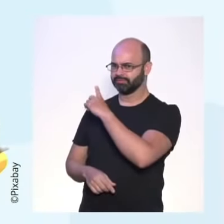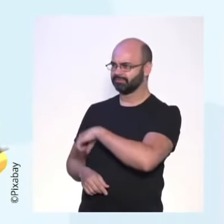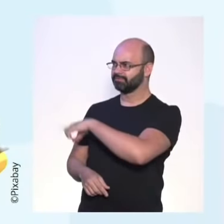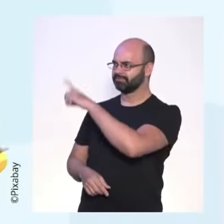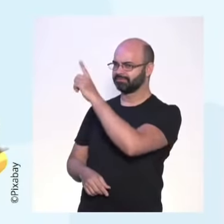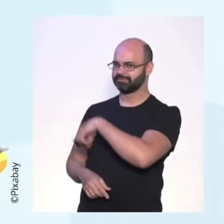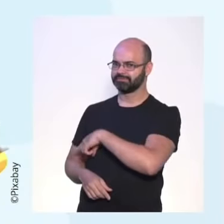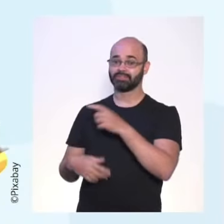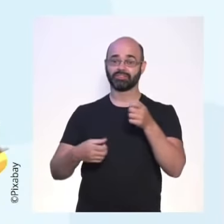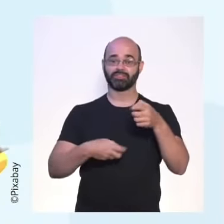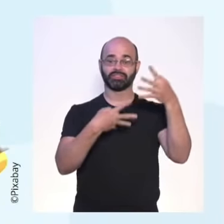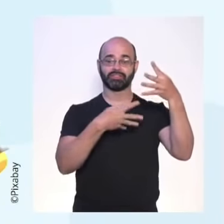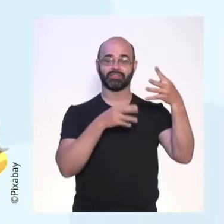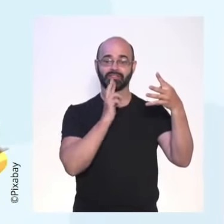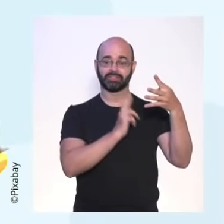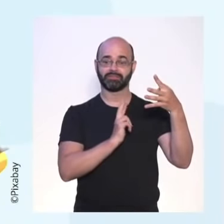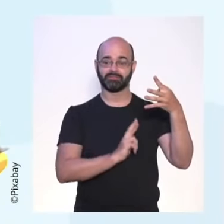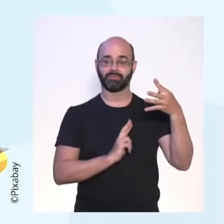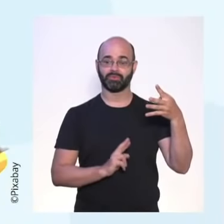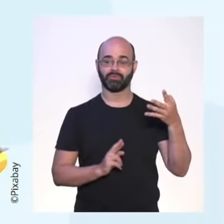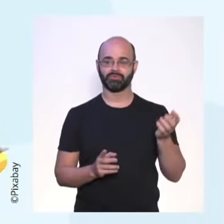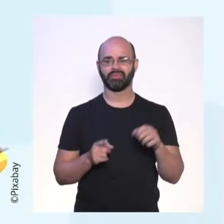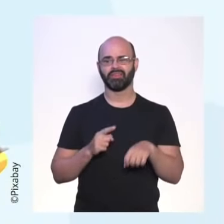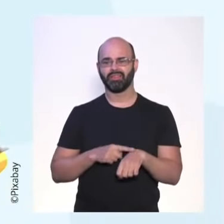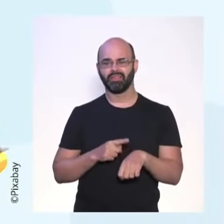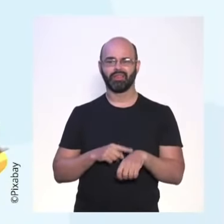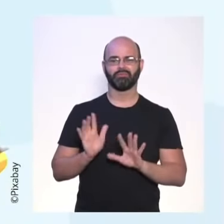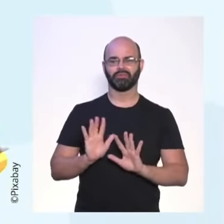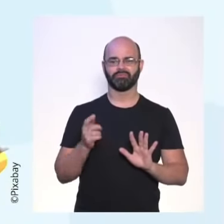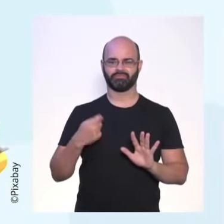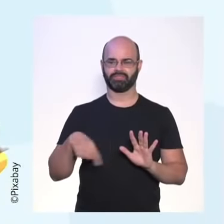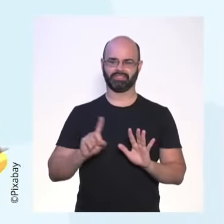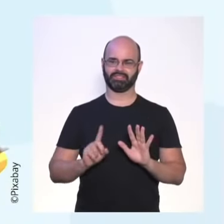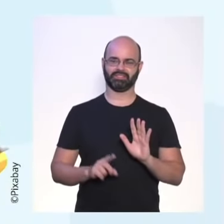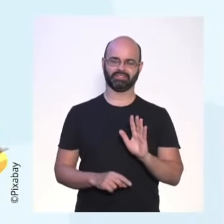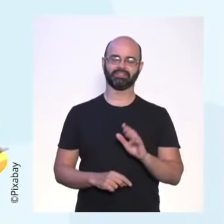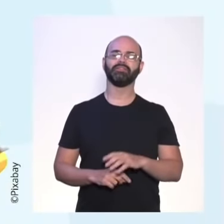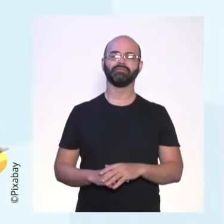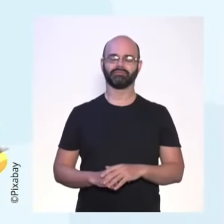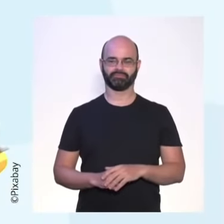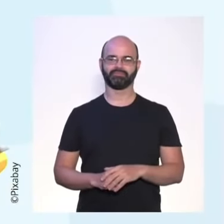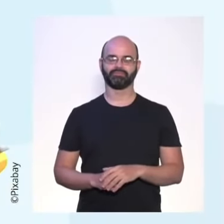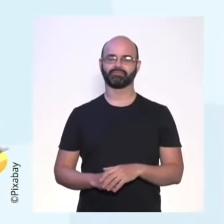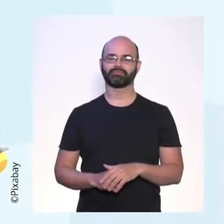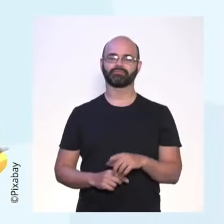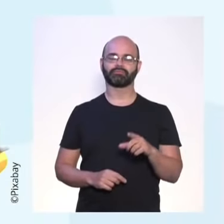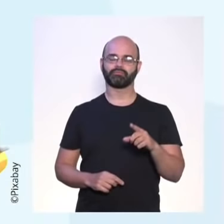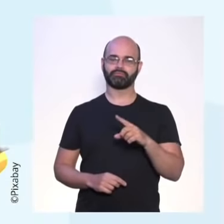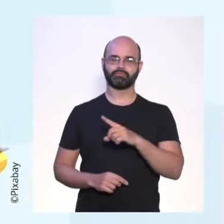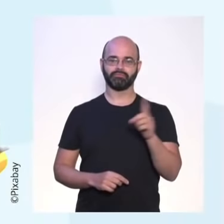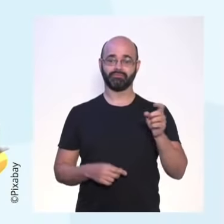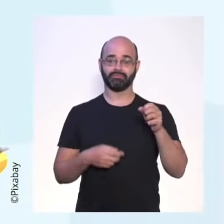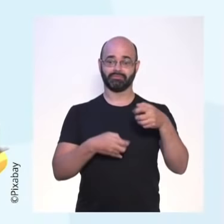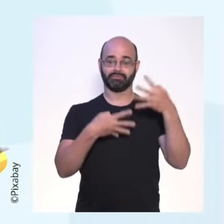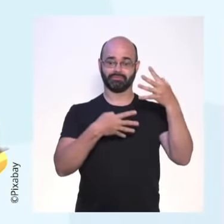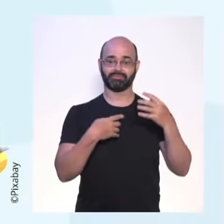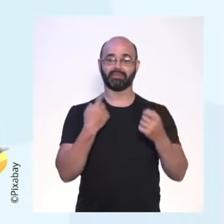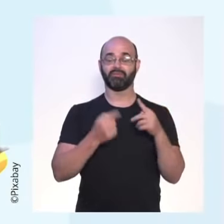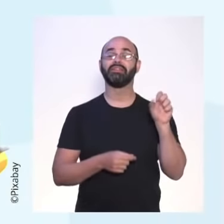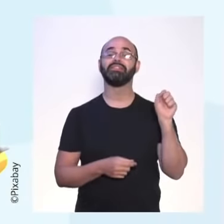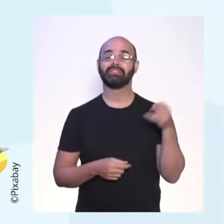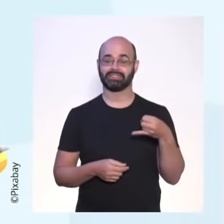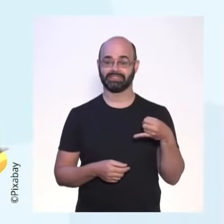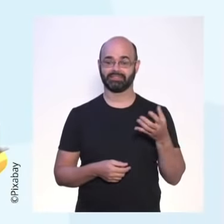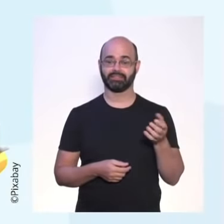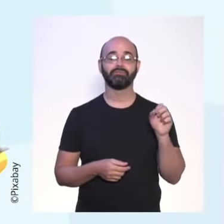responda aí no chat vão respondendo nem vai usar os minutinhos para vocês vão resolver aqui pessoal consegue aí tem gente já respondemos sim então